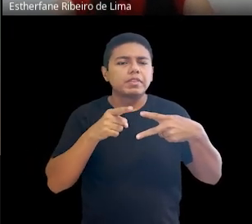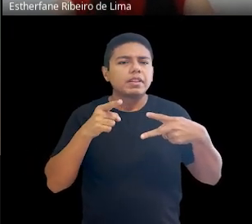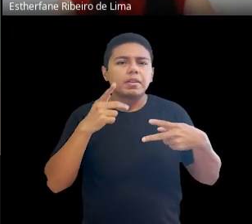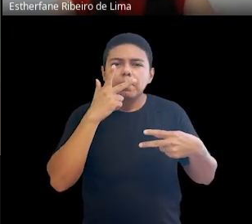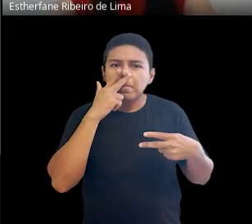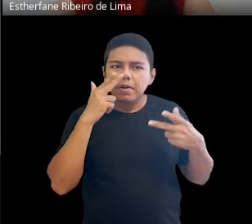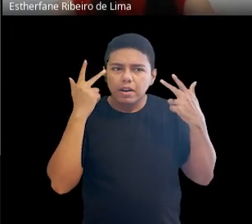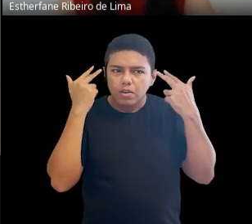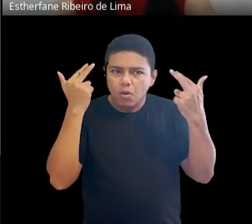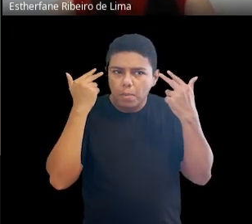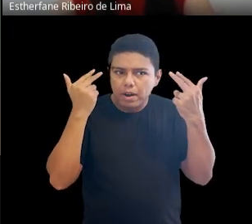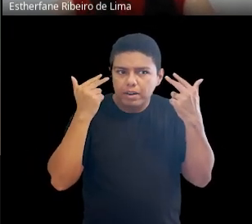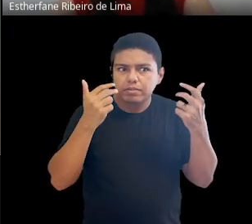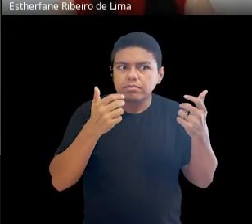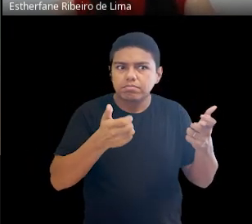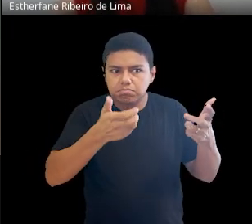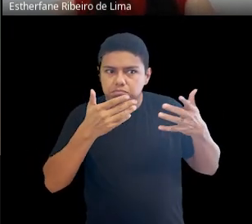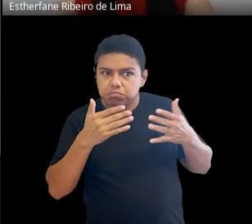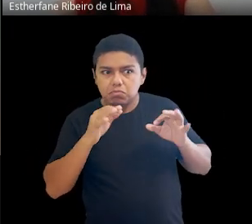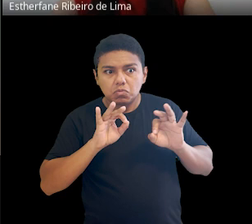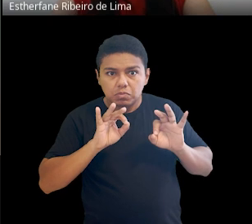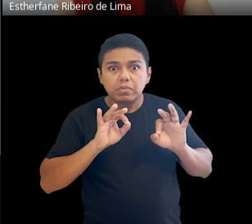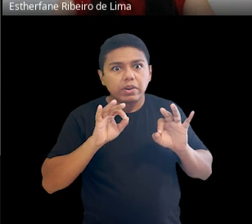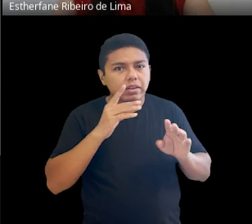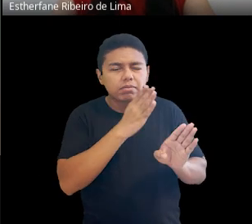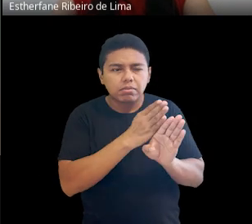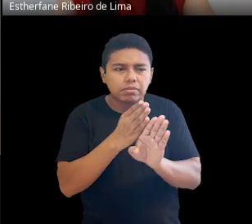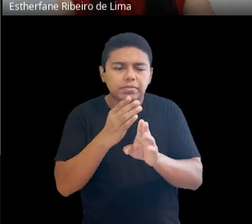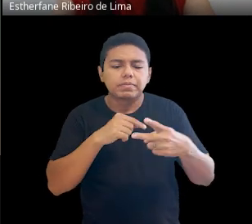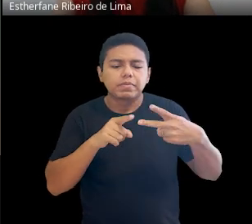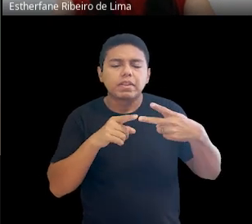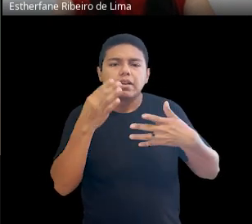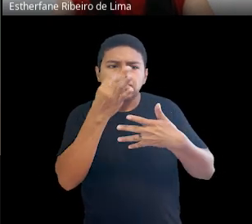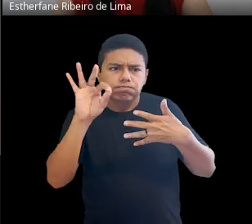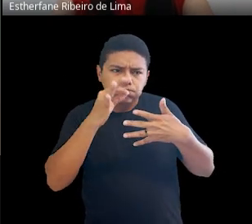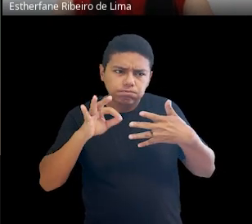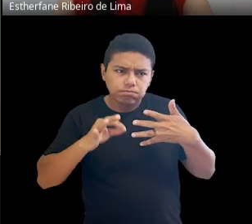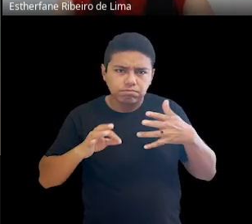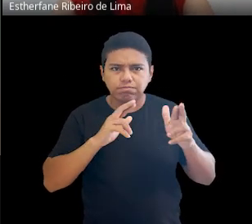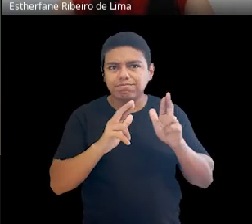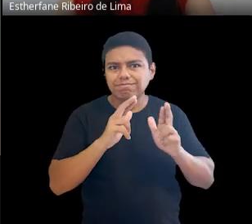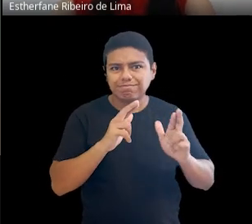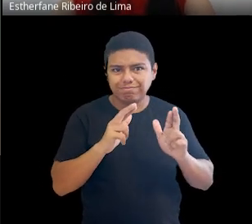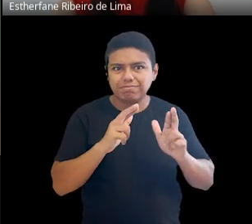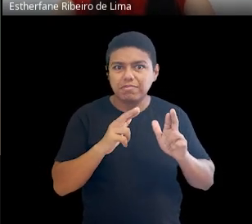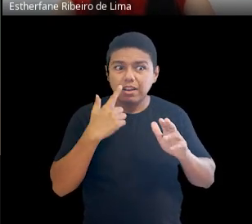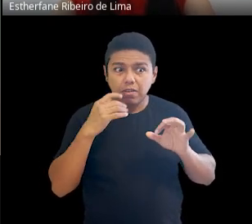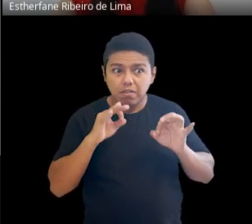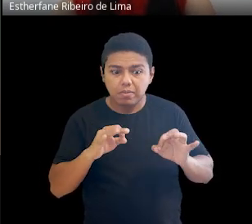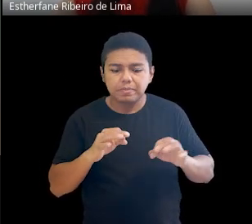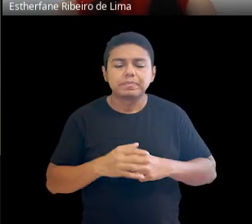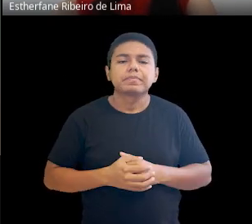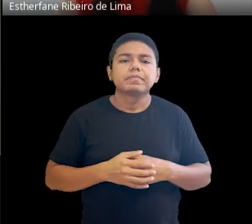mencionadas durante a anamnese e conferir as alterações indicadas no interrogatório. Então, o que nós iremos observar? O estado